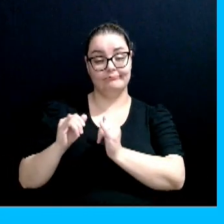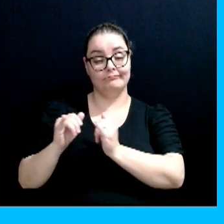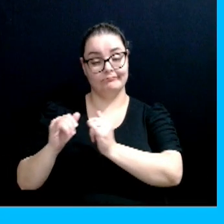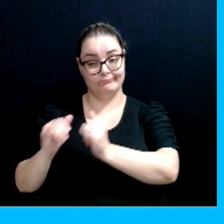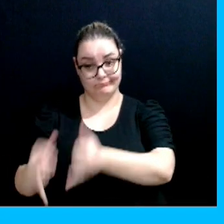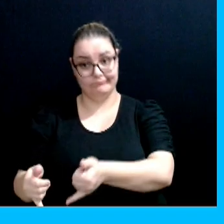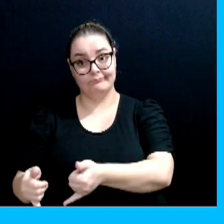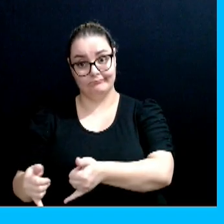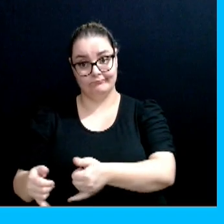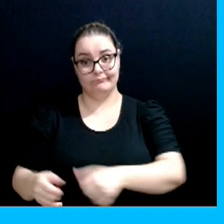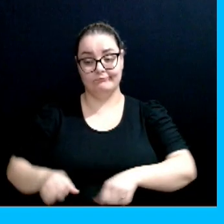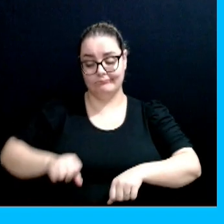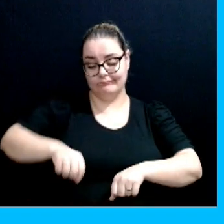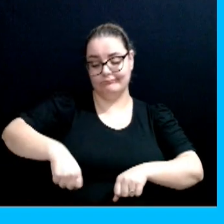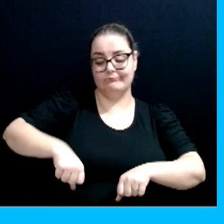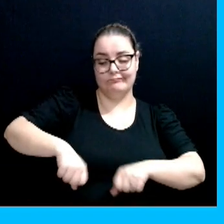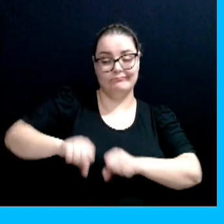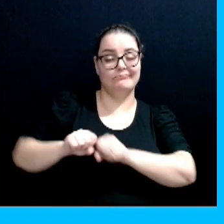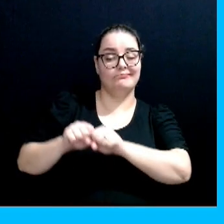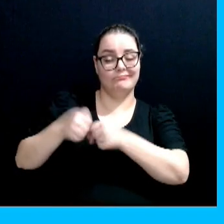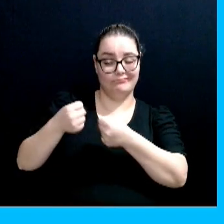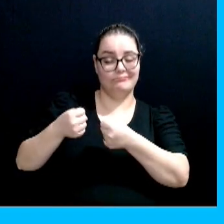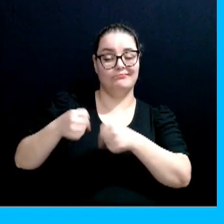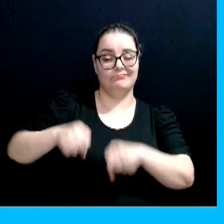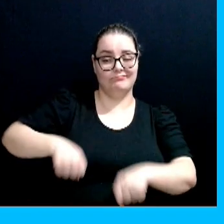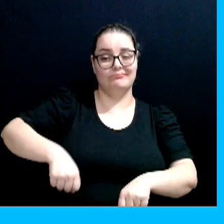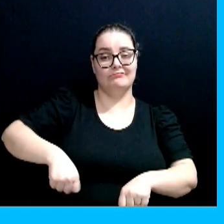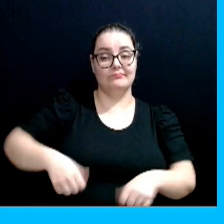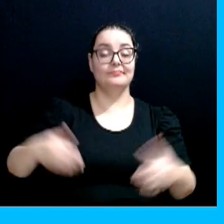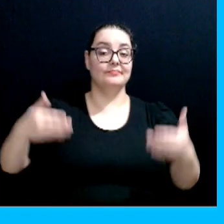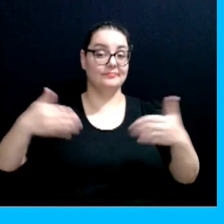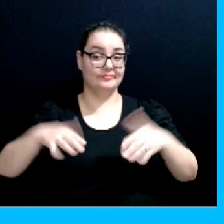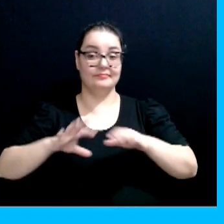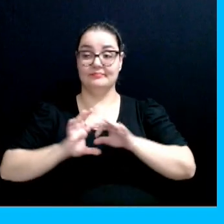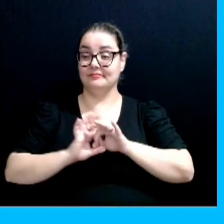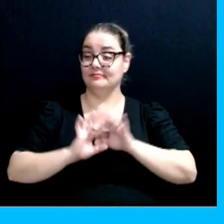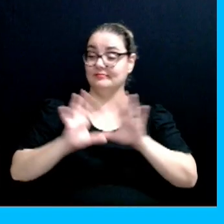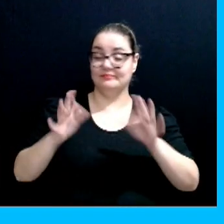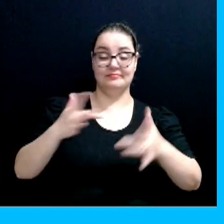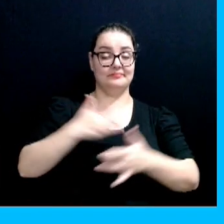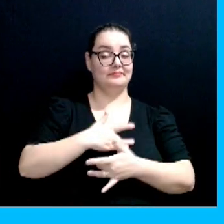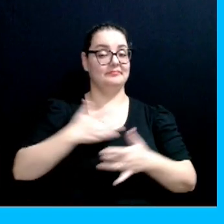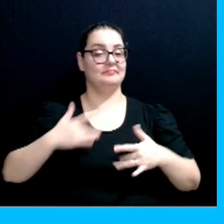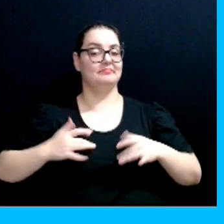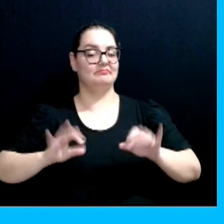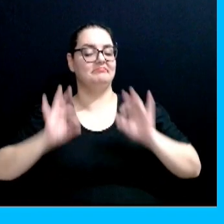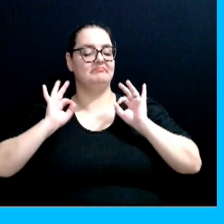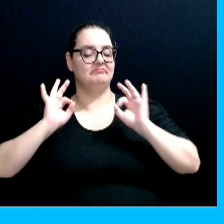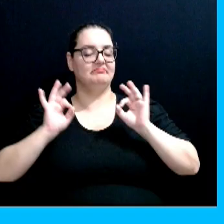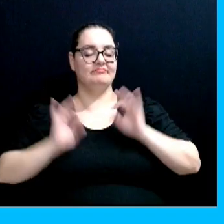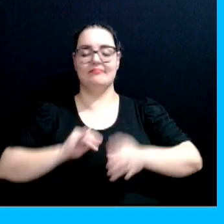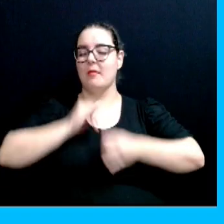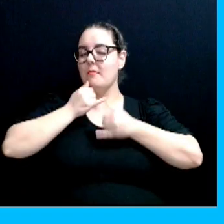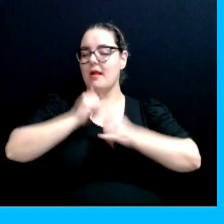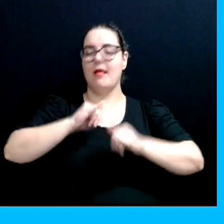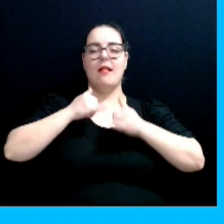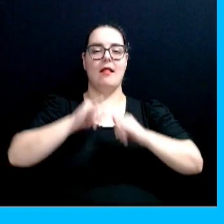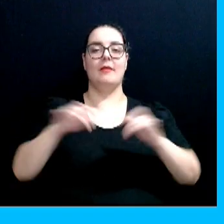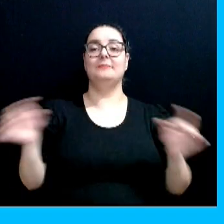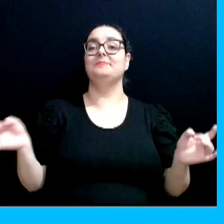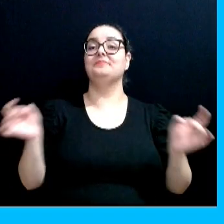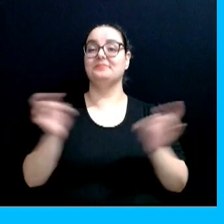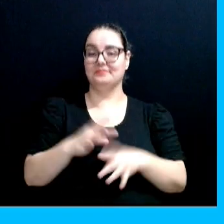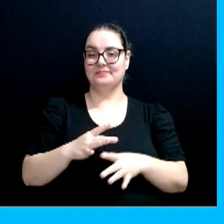pata fraturada, hoje o Mango está disponível, saudável, cheio de energia e prontinho para